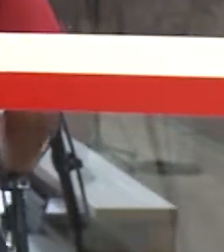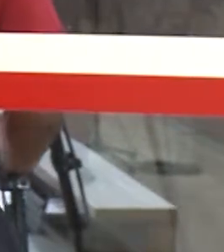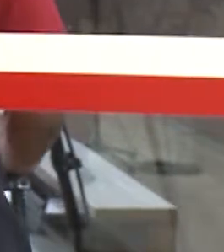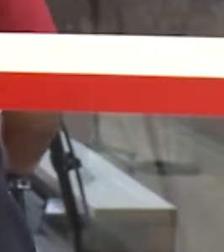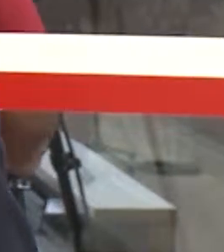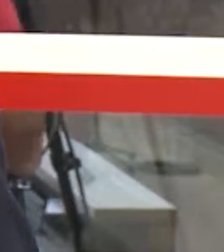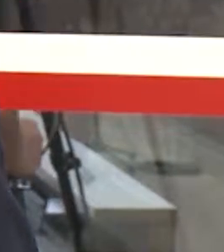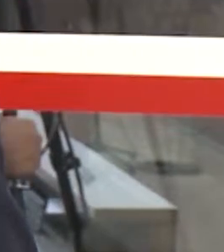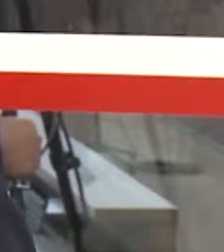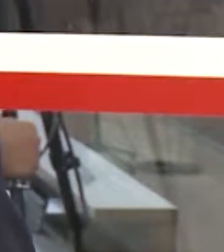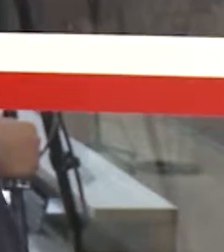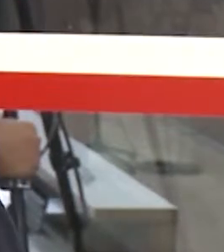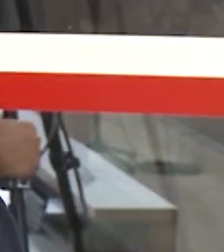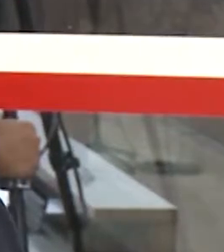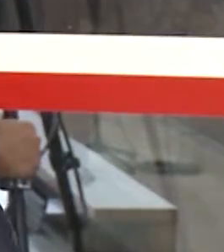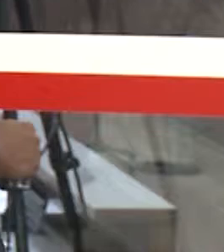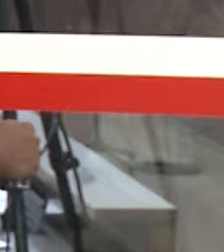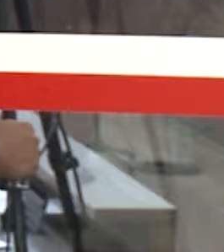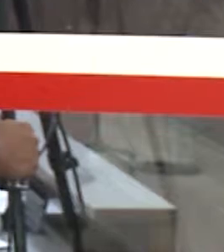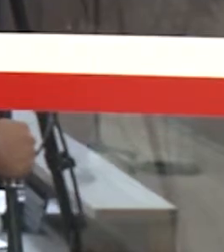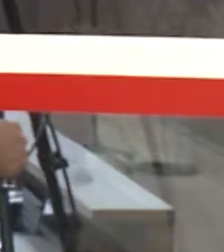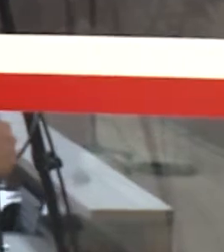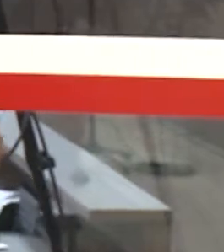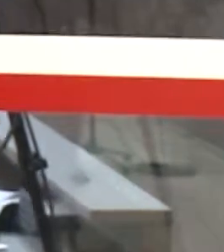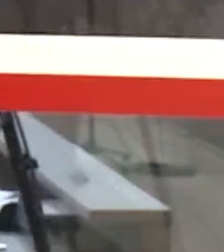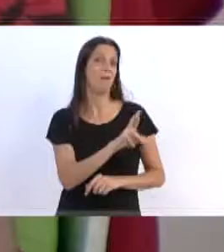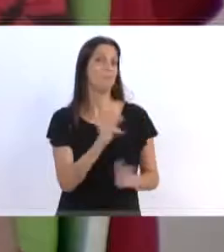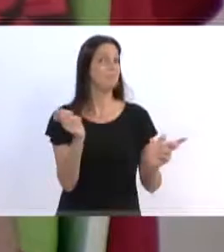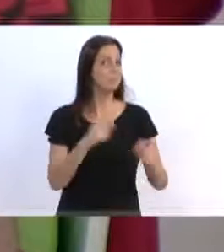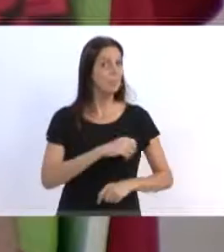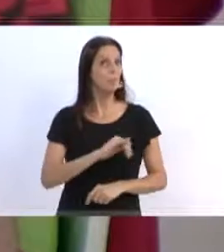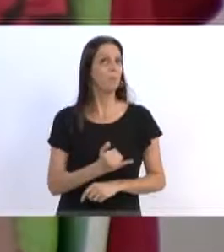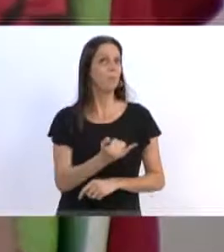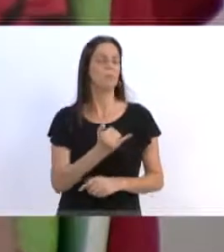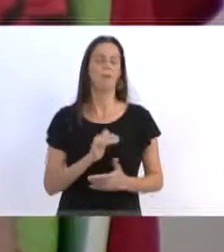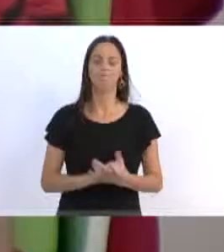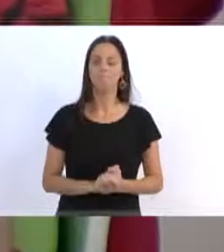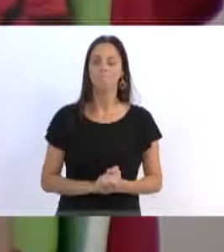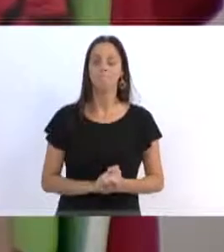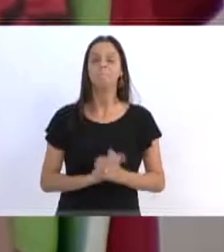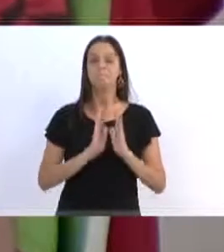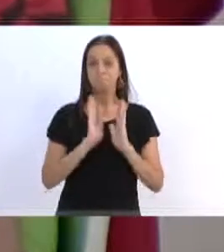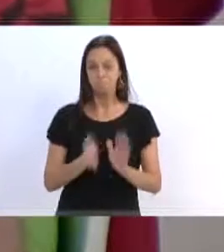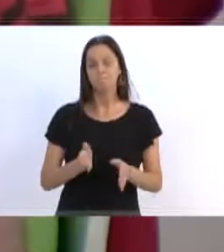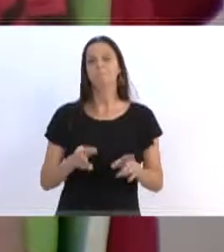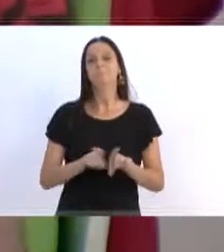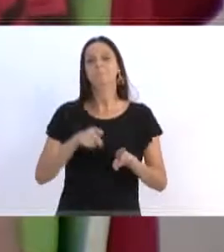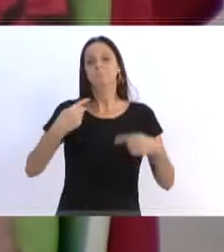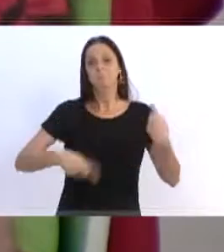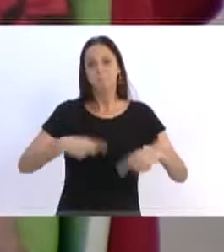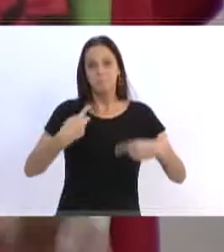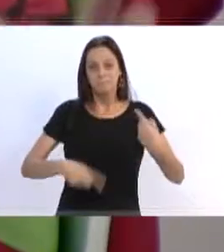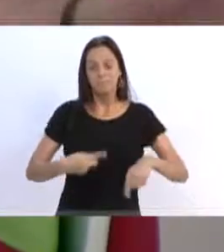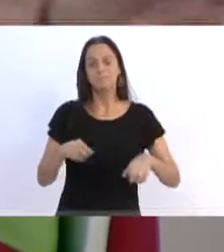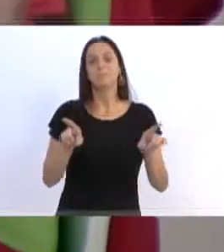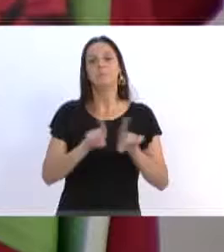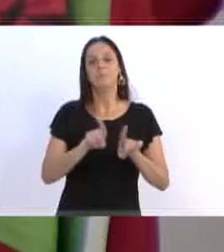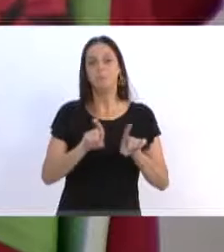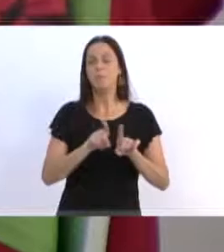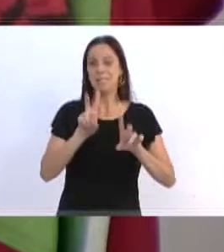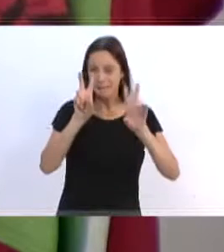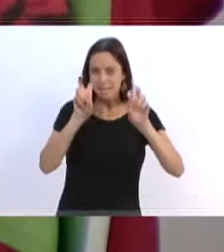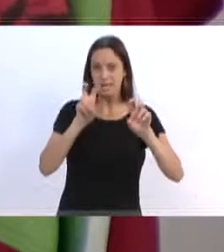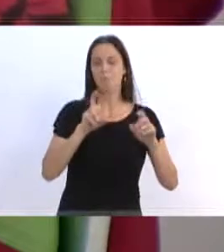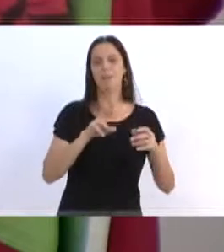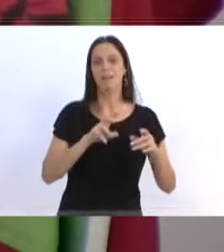através da lei, a iniciativa de trabalhar através da compostagem. Nos pronunciamentos, o vereador Ito de Souza destacou em sua